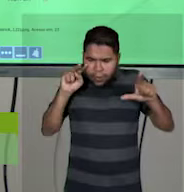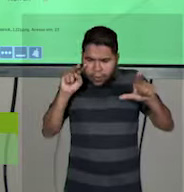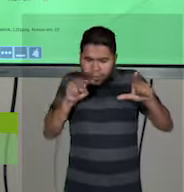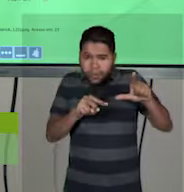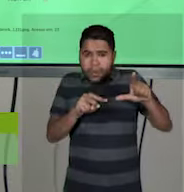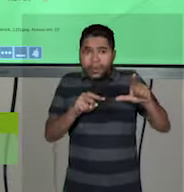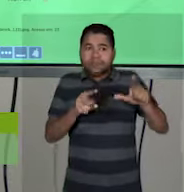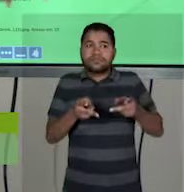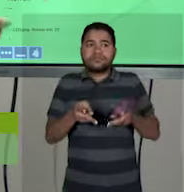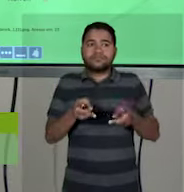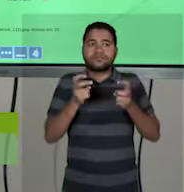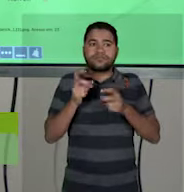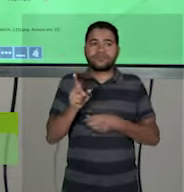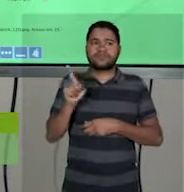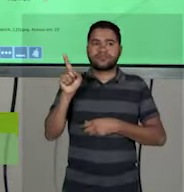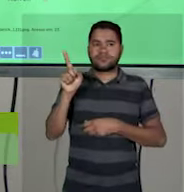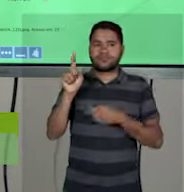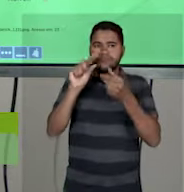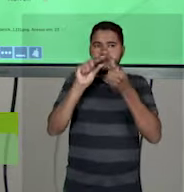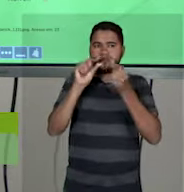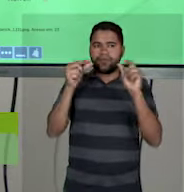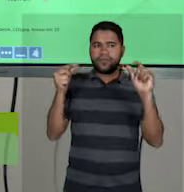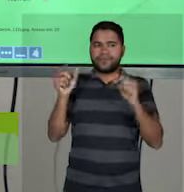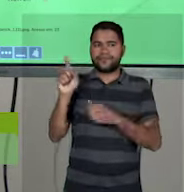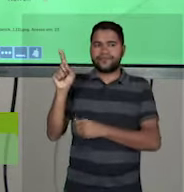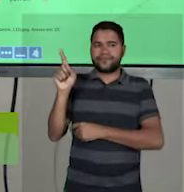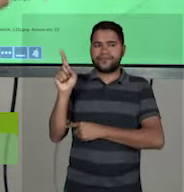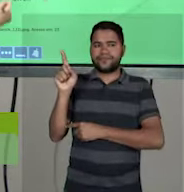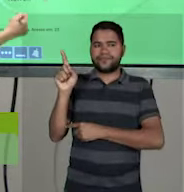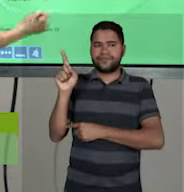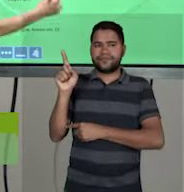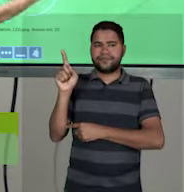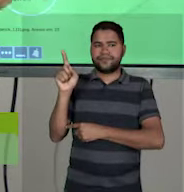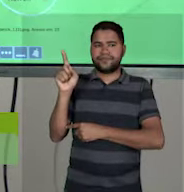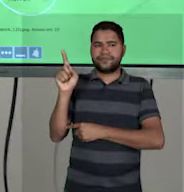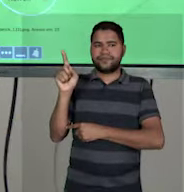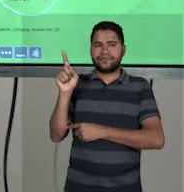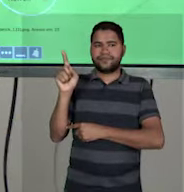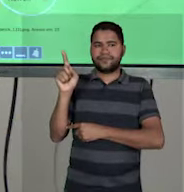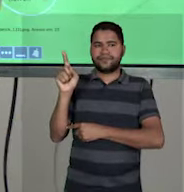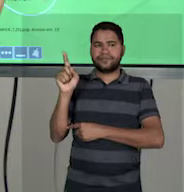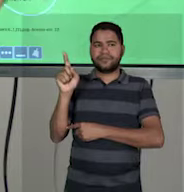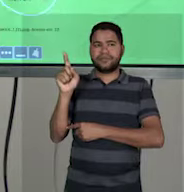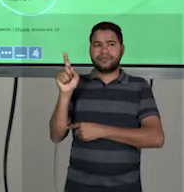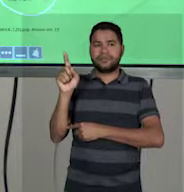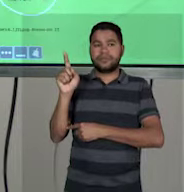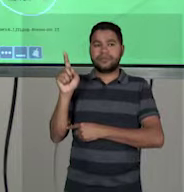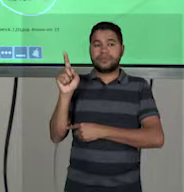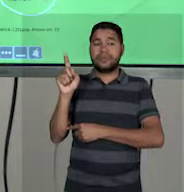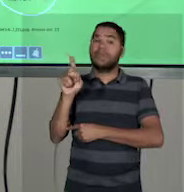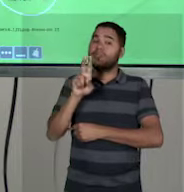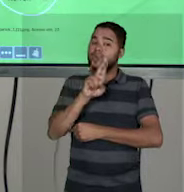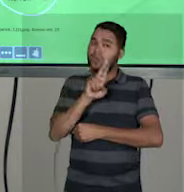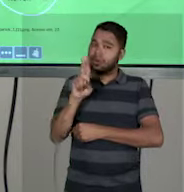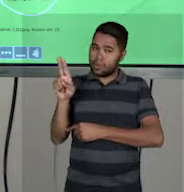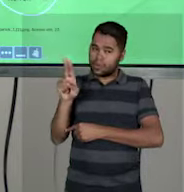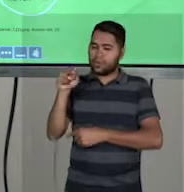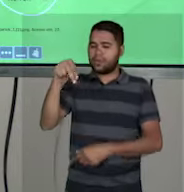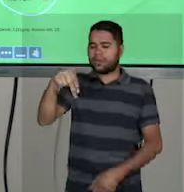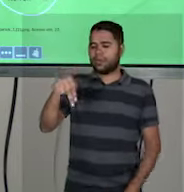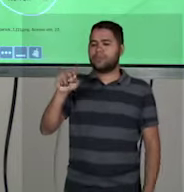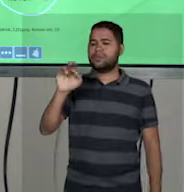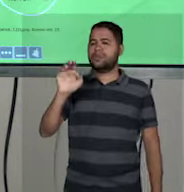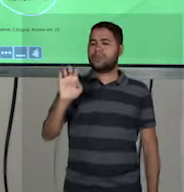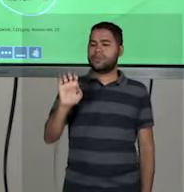eu vejo essa estrutura aqui, ó. Essa estrutura que é chamada de